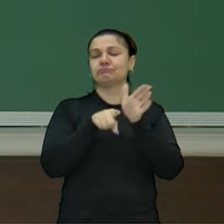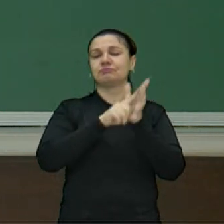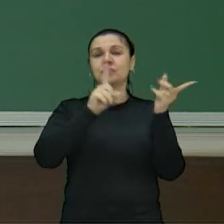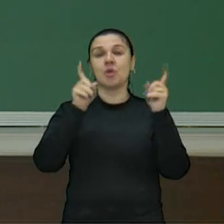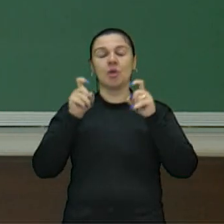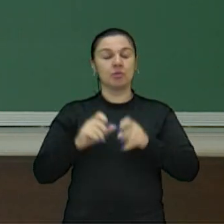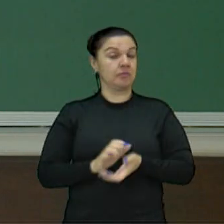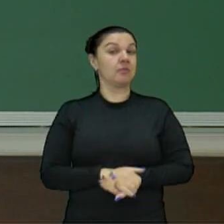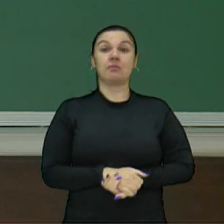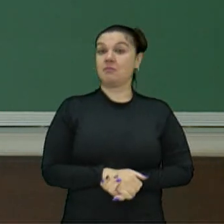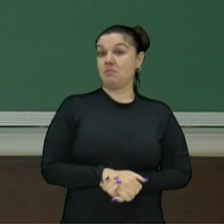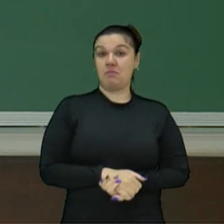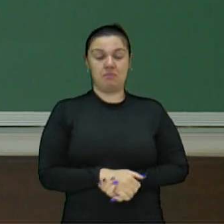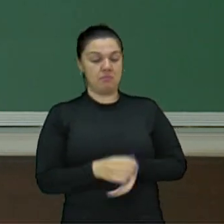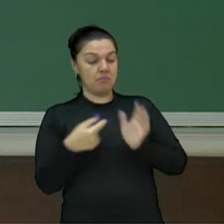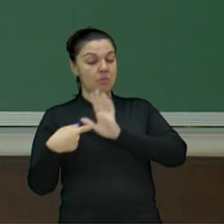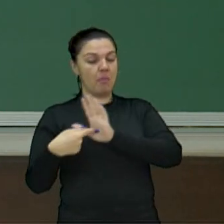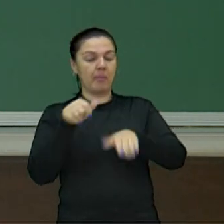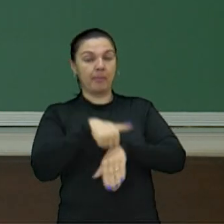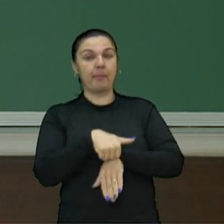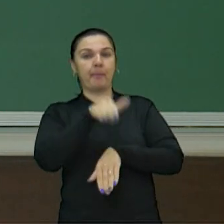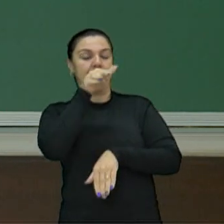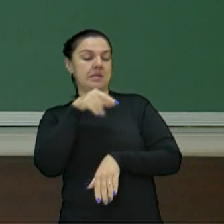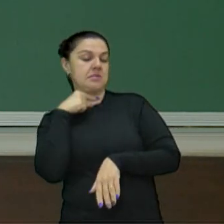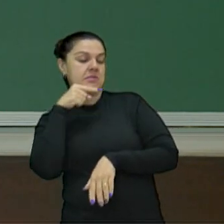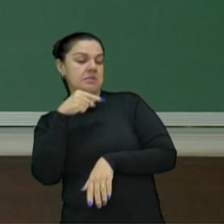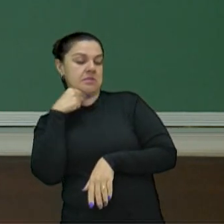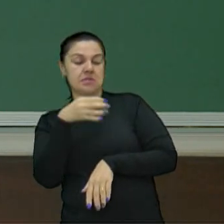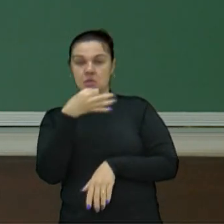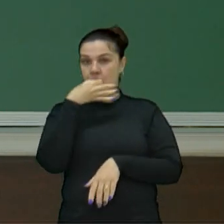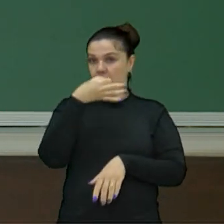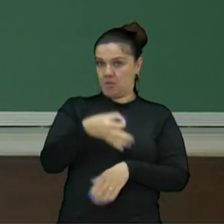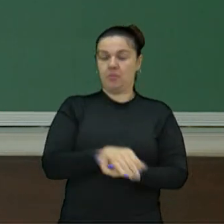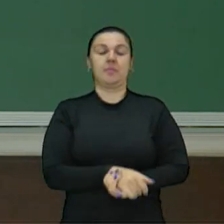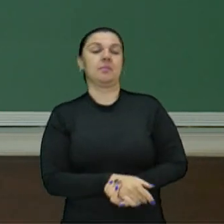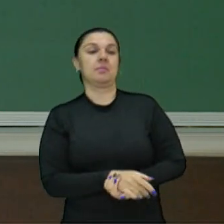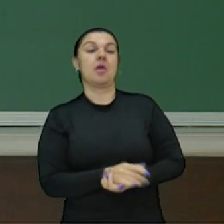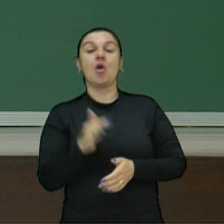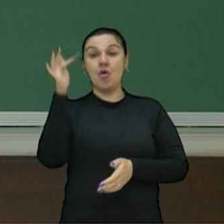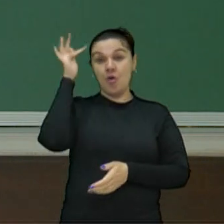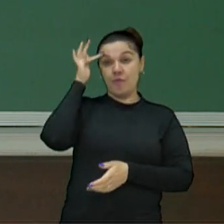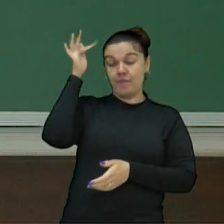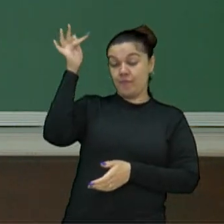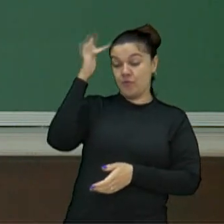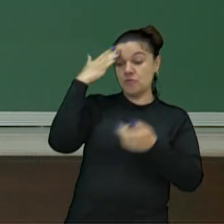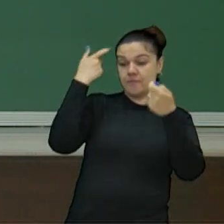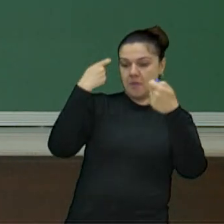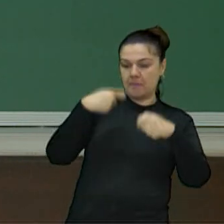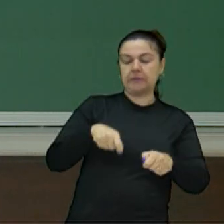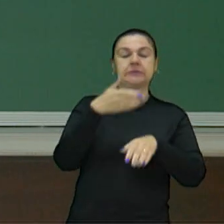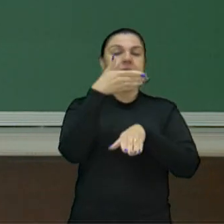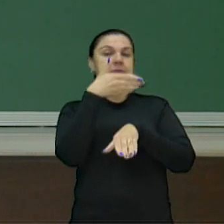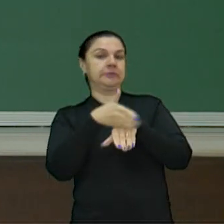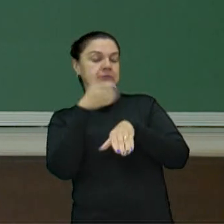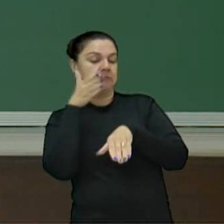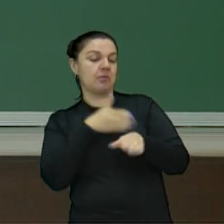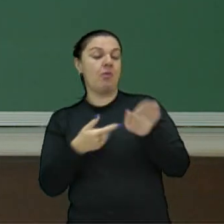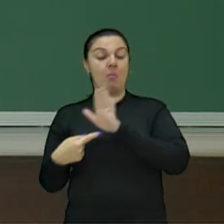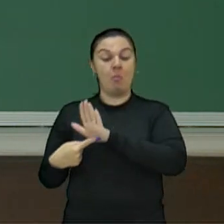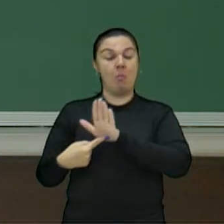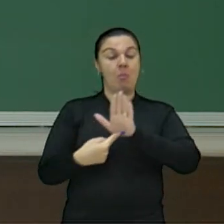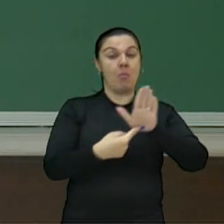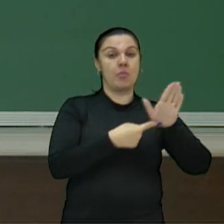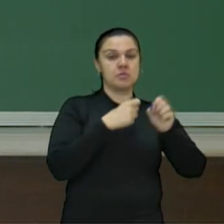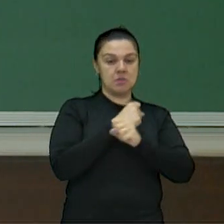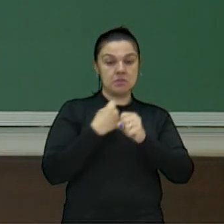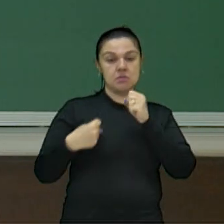filosofia vai muito a mais do questionamento e da crítica. Para Michel Foucault, a filosofia precisa ser praticada, ela precisa ser colocada